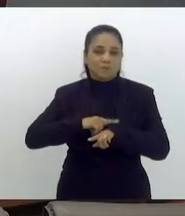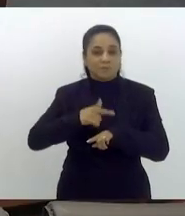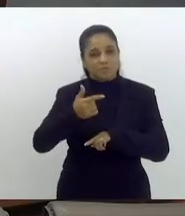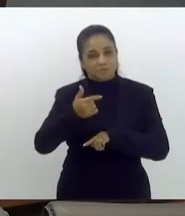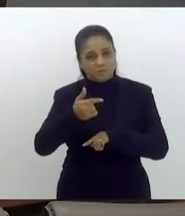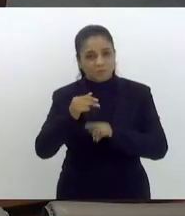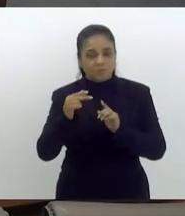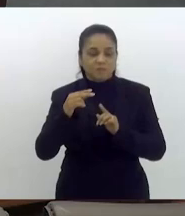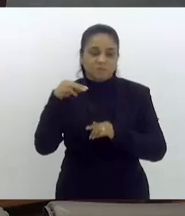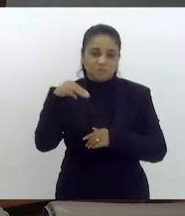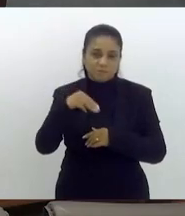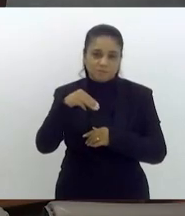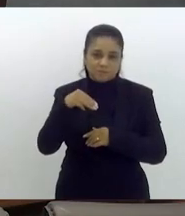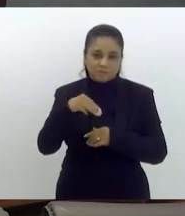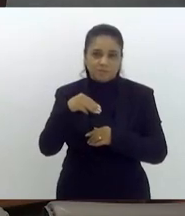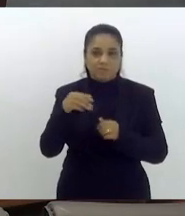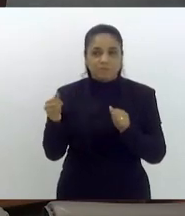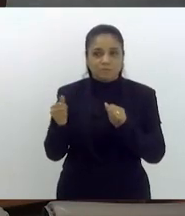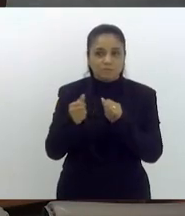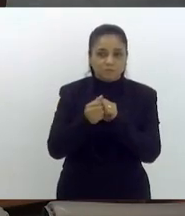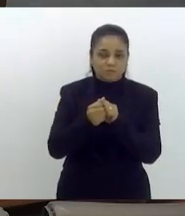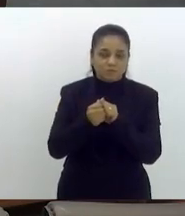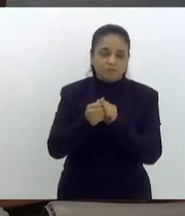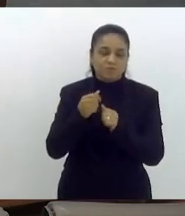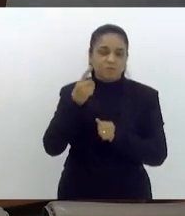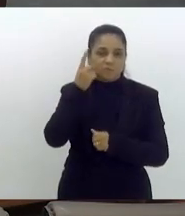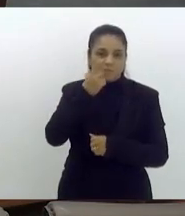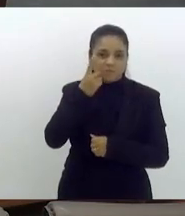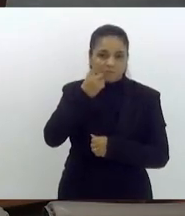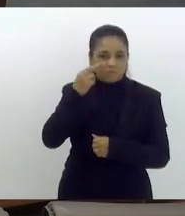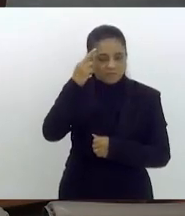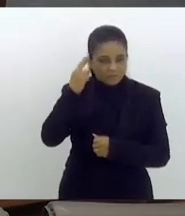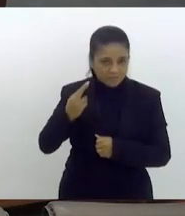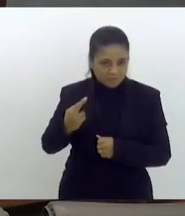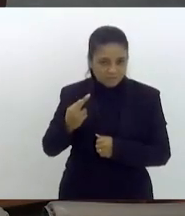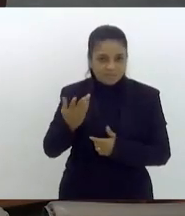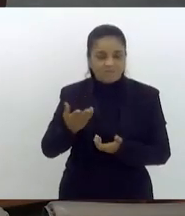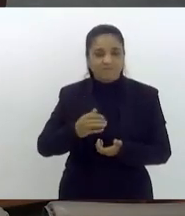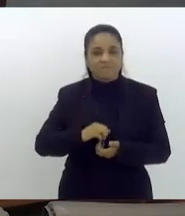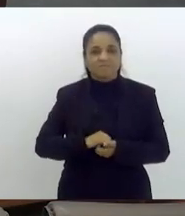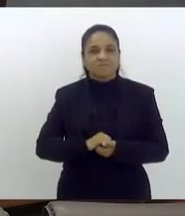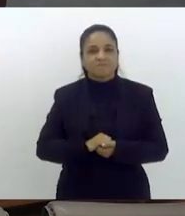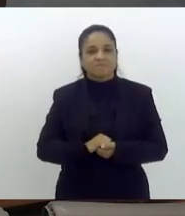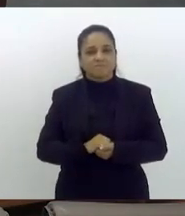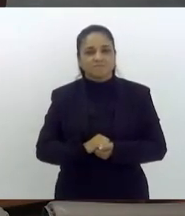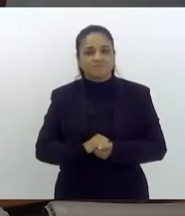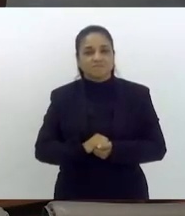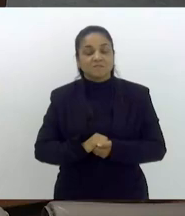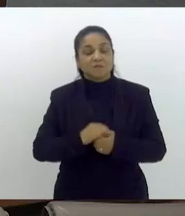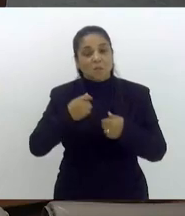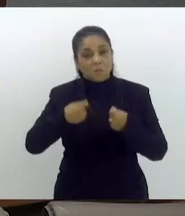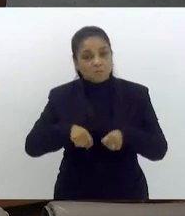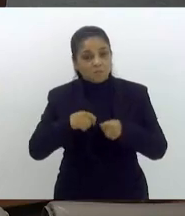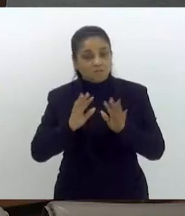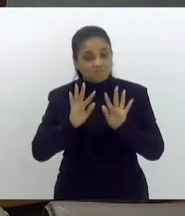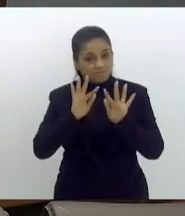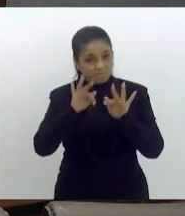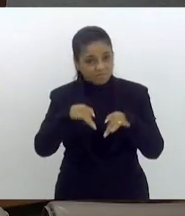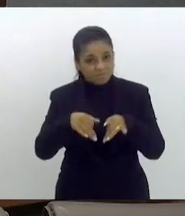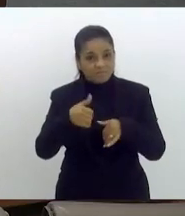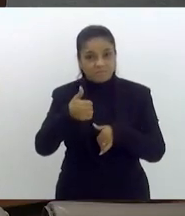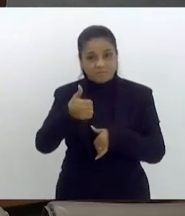puder consignar com a deputada Renata Souza porque eu preciso encerrar as 18:30